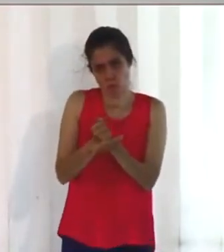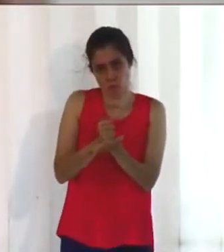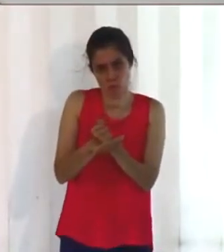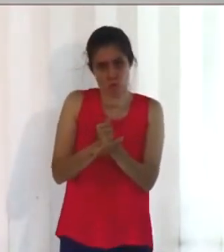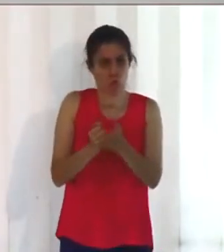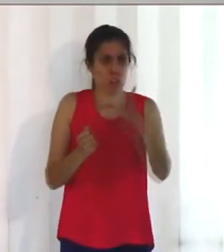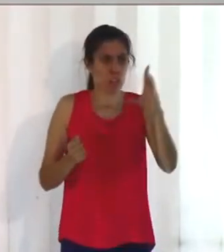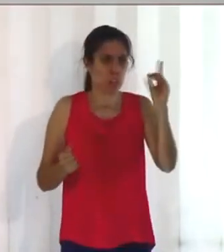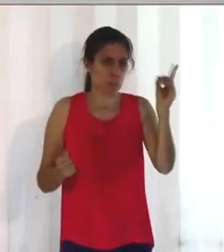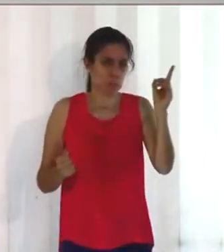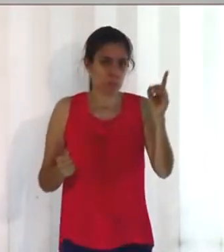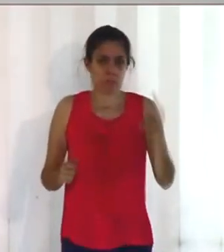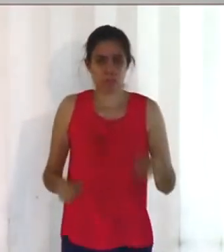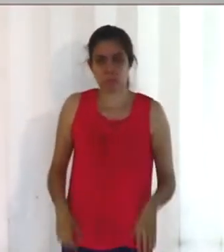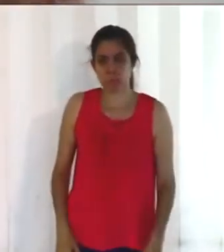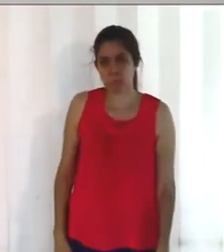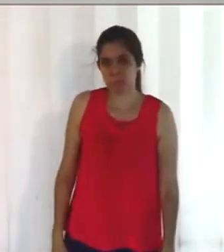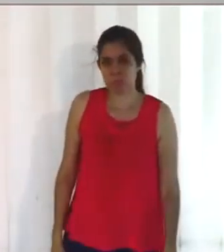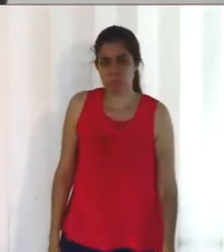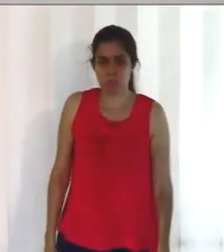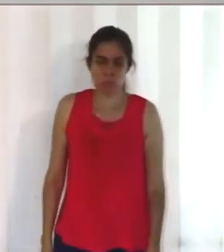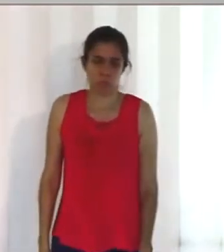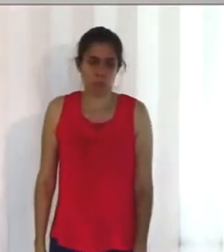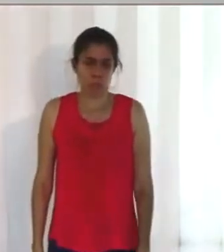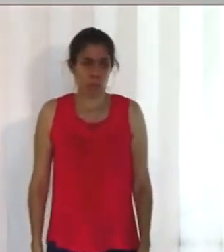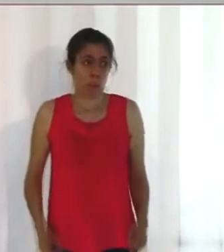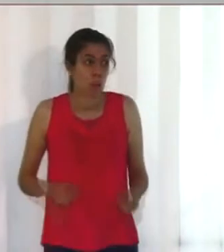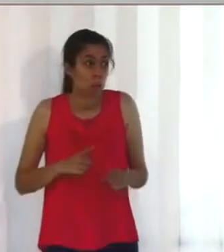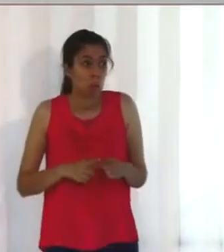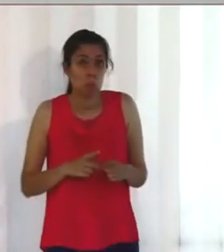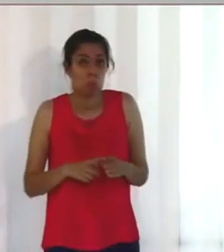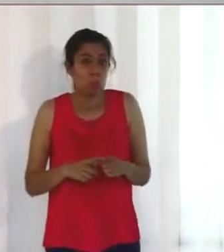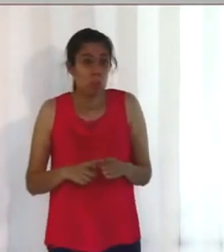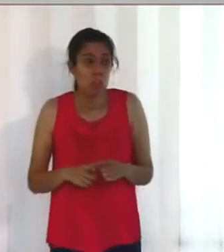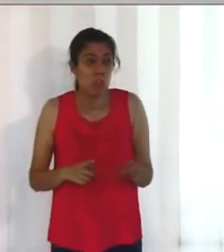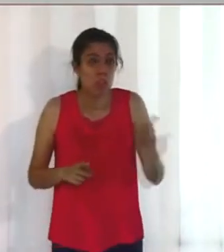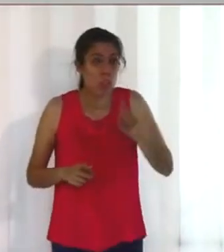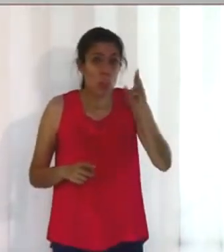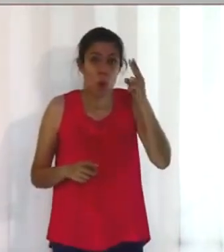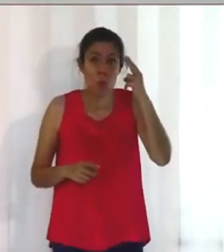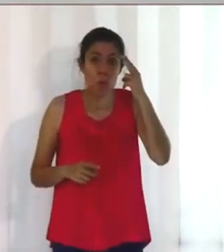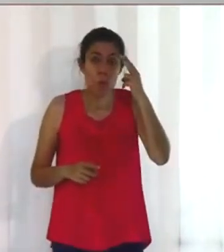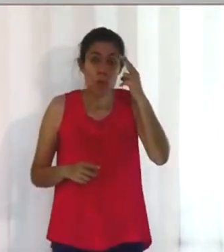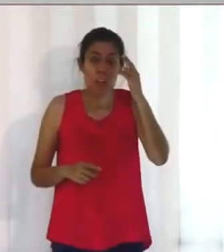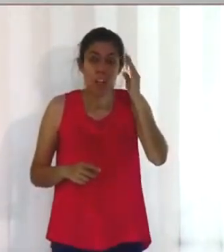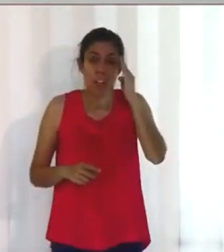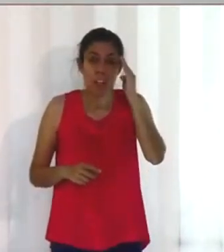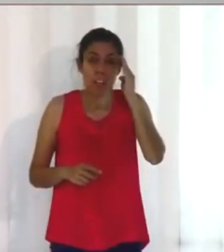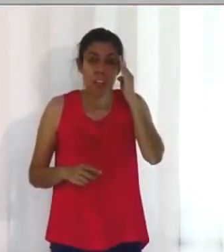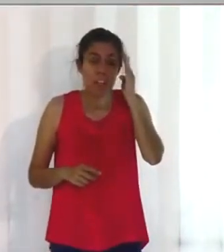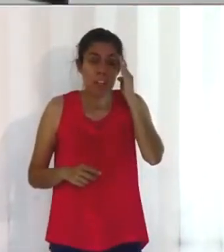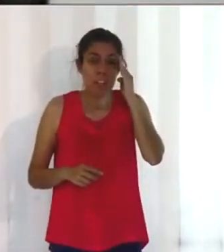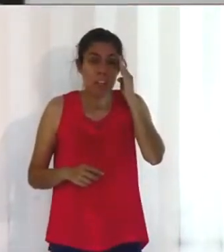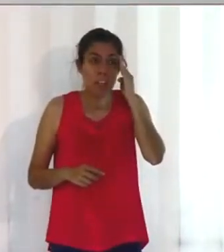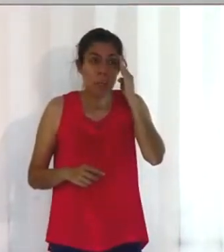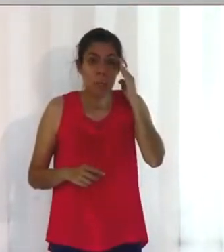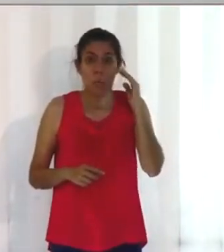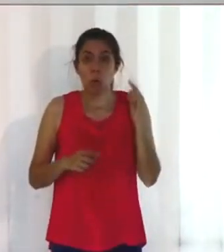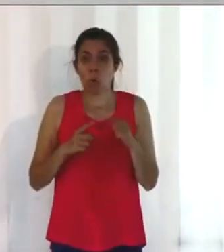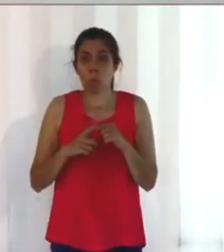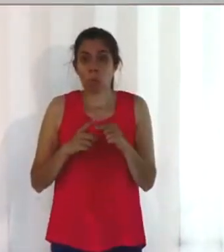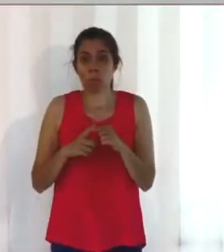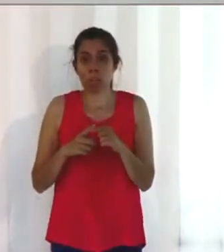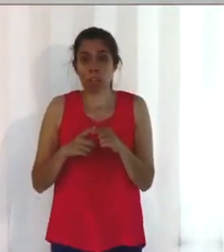foi direto para o mar, como não entendemos porque em 79 depois de Cristo o Vesúvio explodiu e dizimou